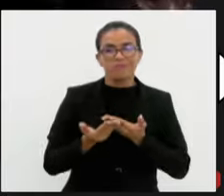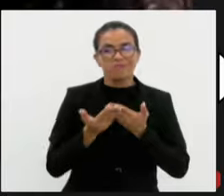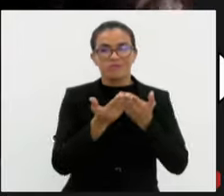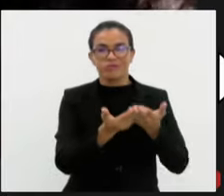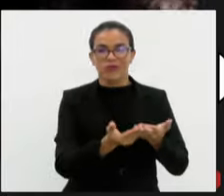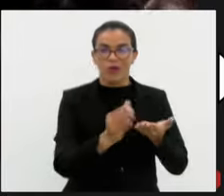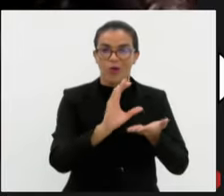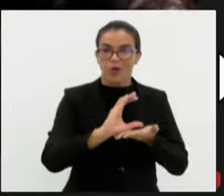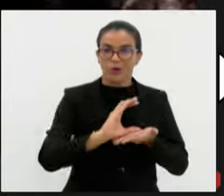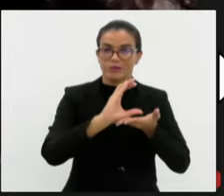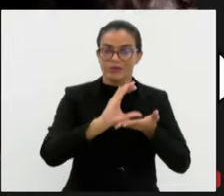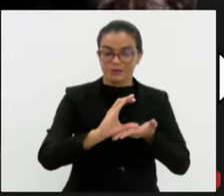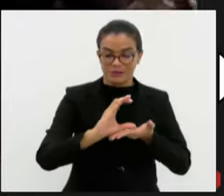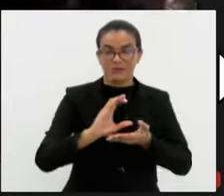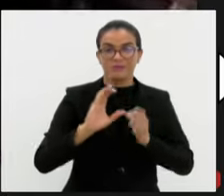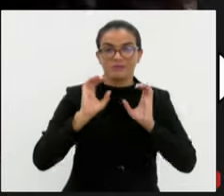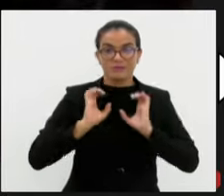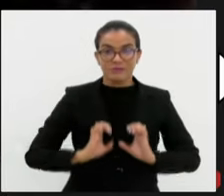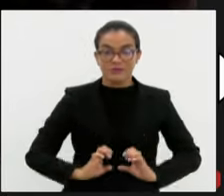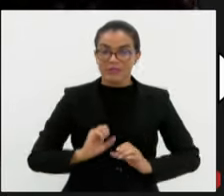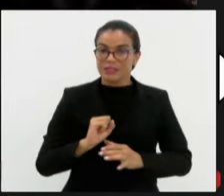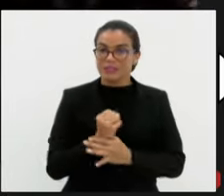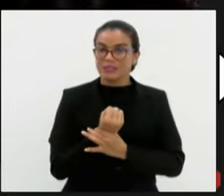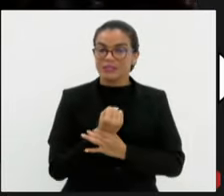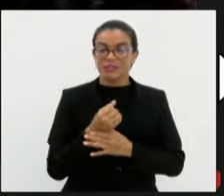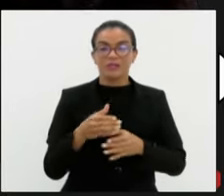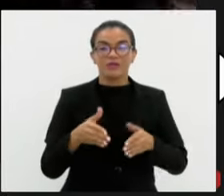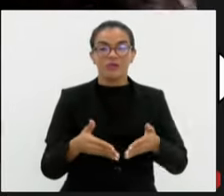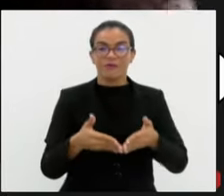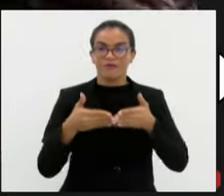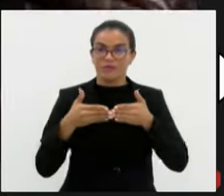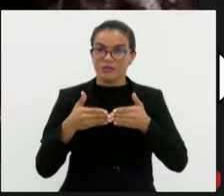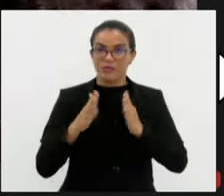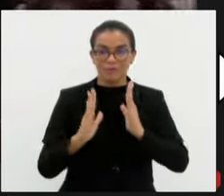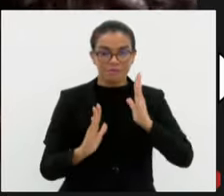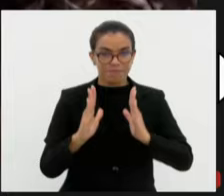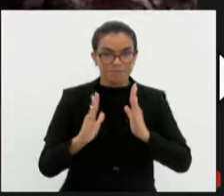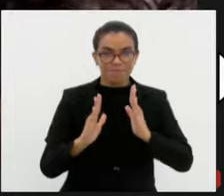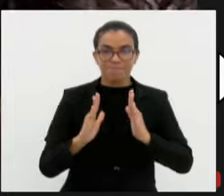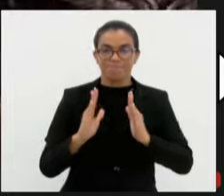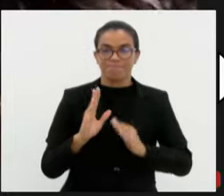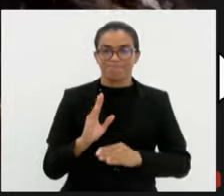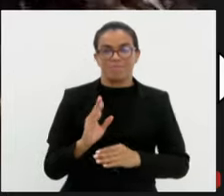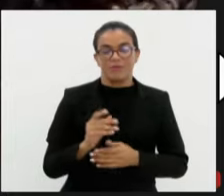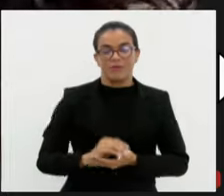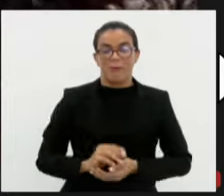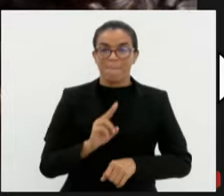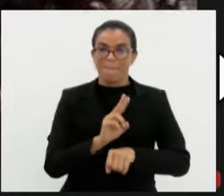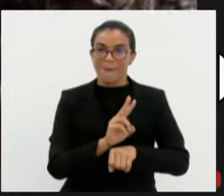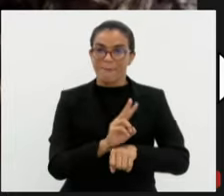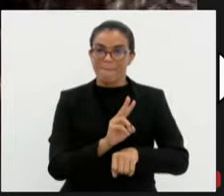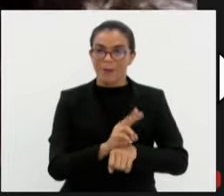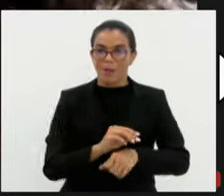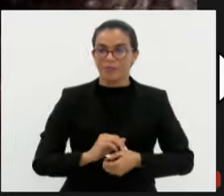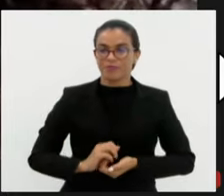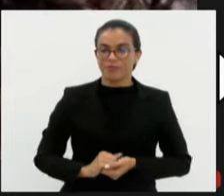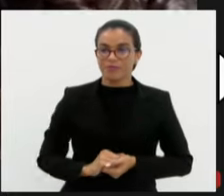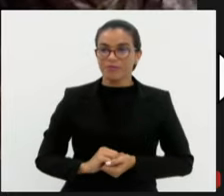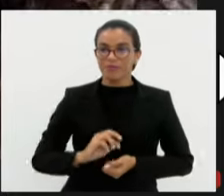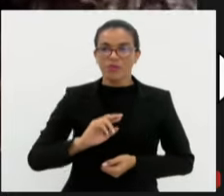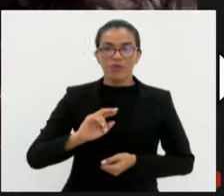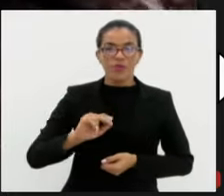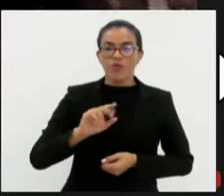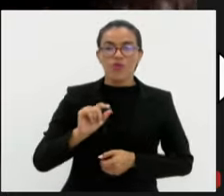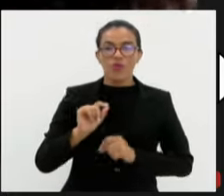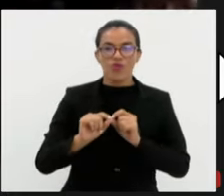Ética, mas garantindo um afastamento com tempo determinado. Não podemos nós fazer o serviço que é prerrogativa